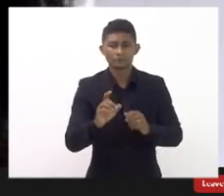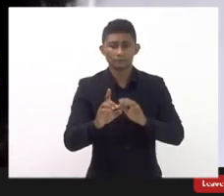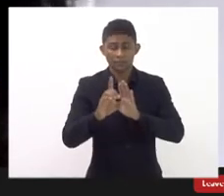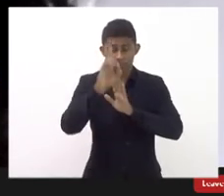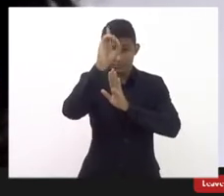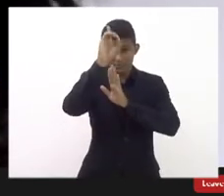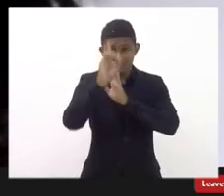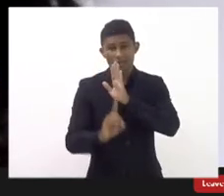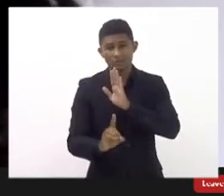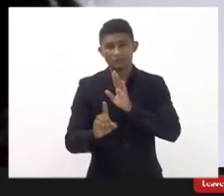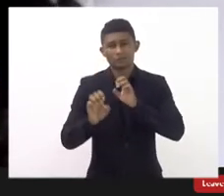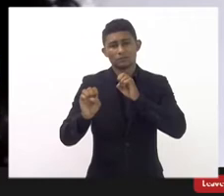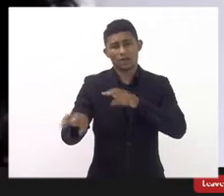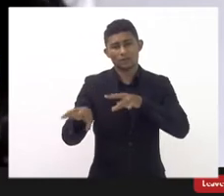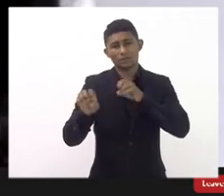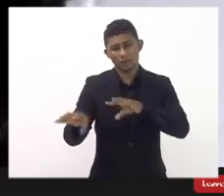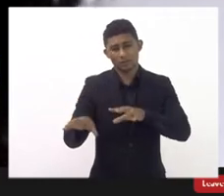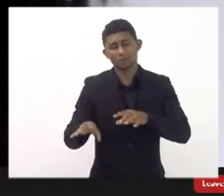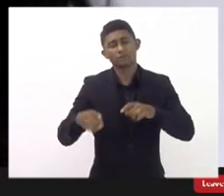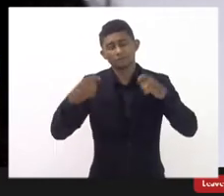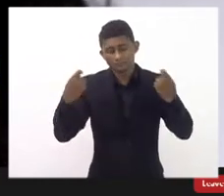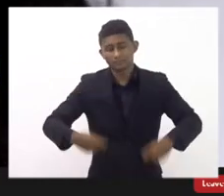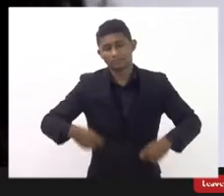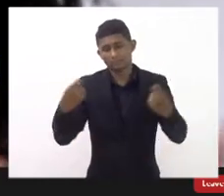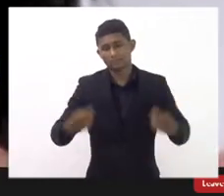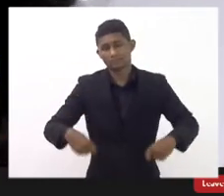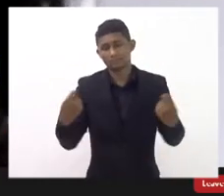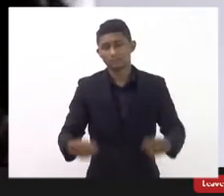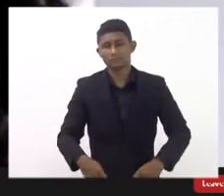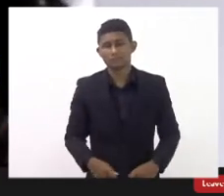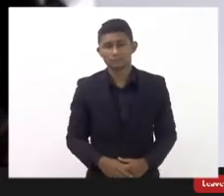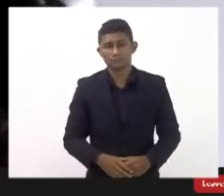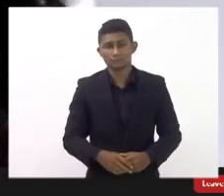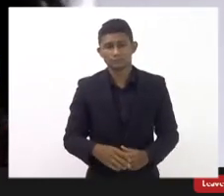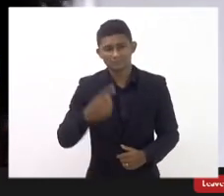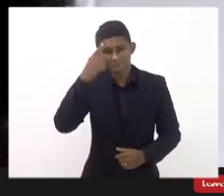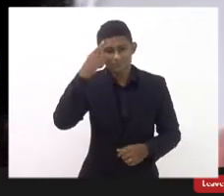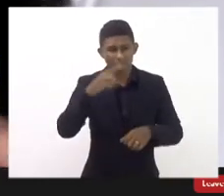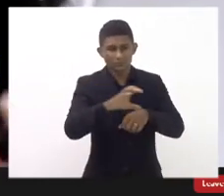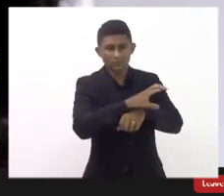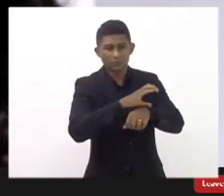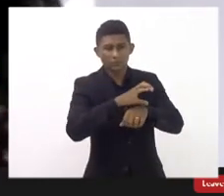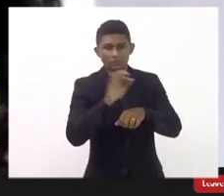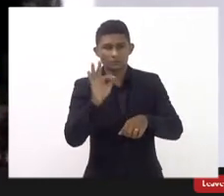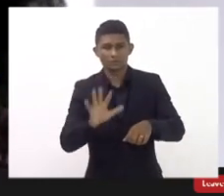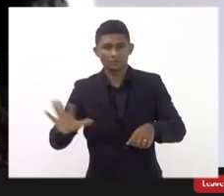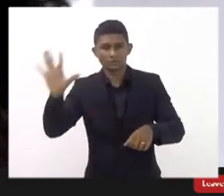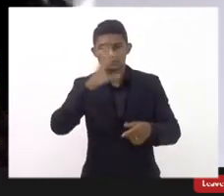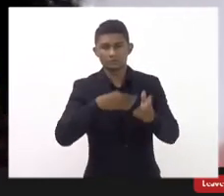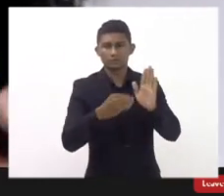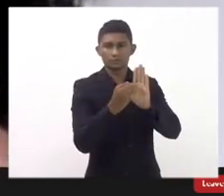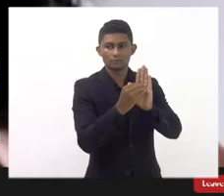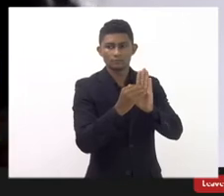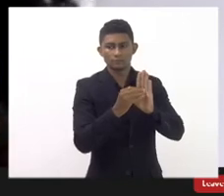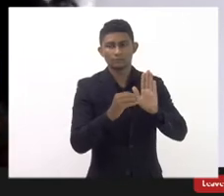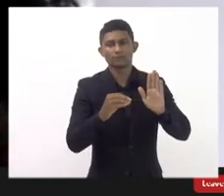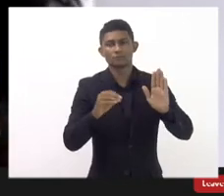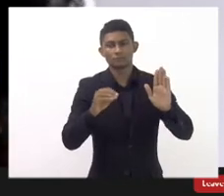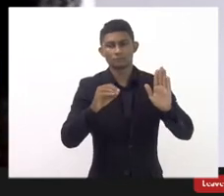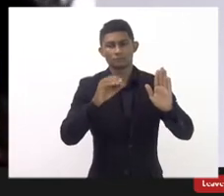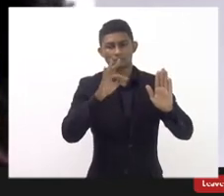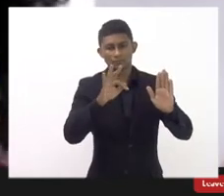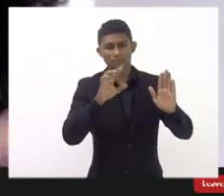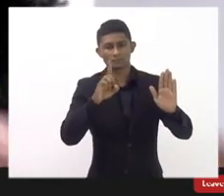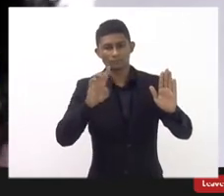educação pública, acesso e permanência à educação pública, né, como escrito na Constituição Federal, na LDB, no Estatuto da Criança